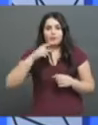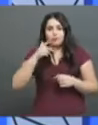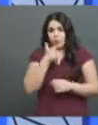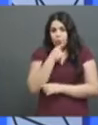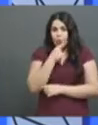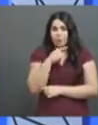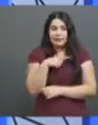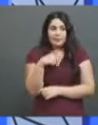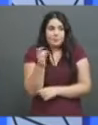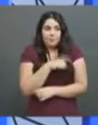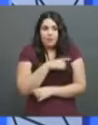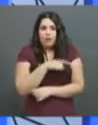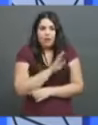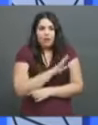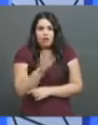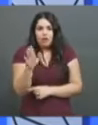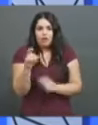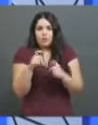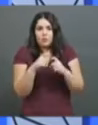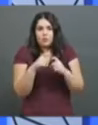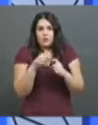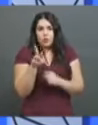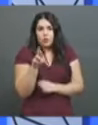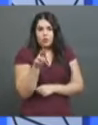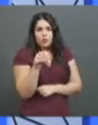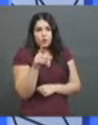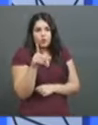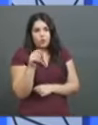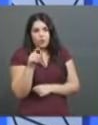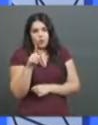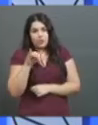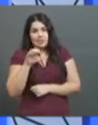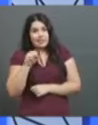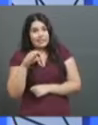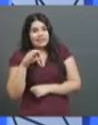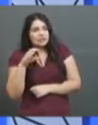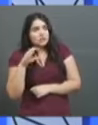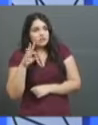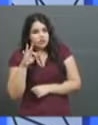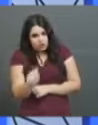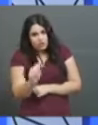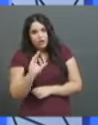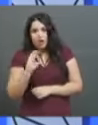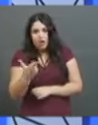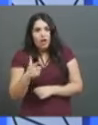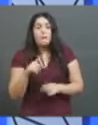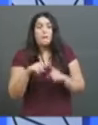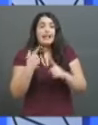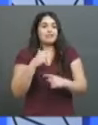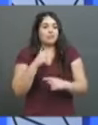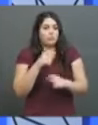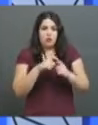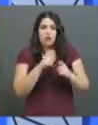ao médico, neurologista com certeza, mas para o cardiologista também a situação é semelhante.